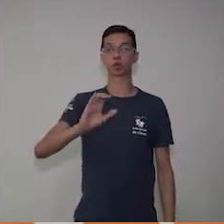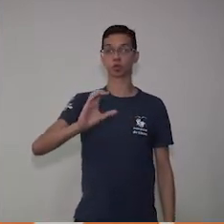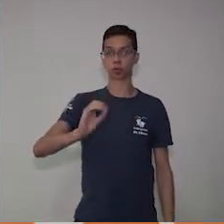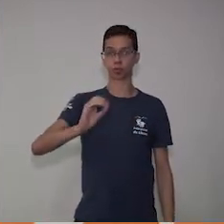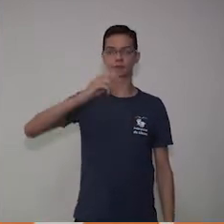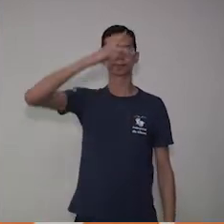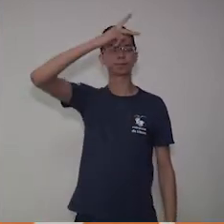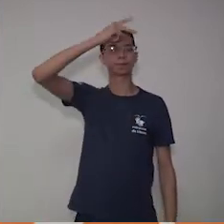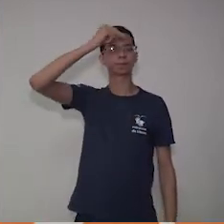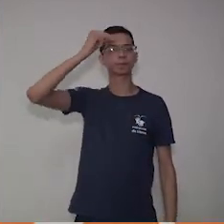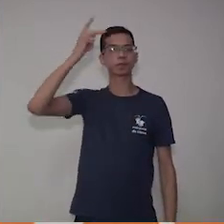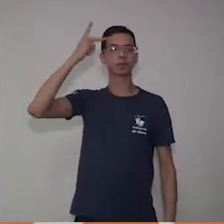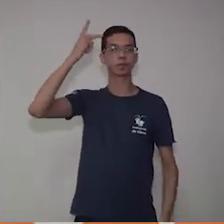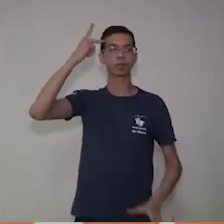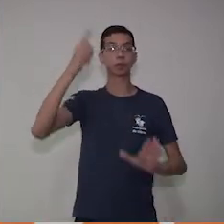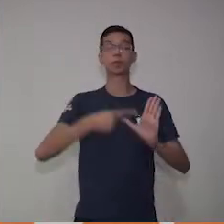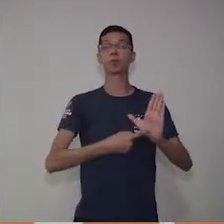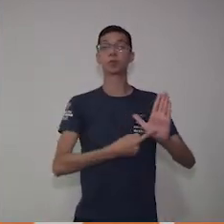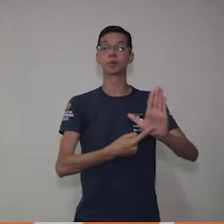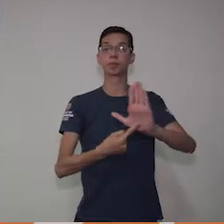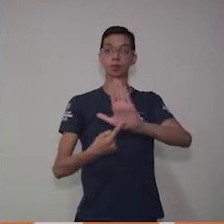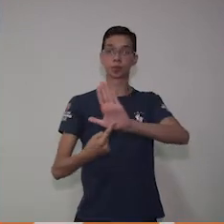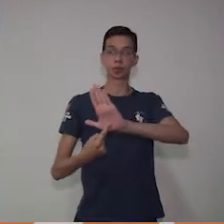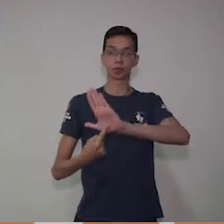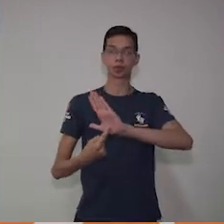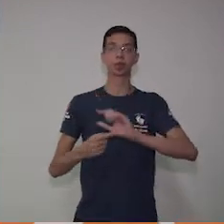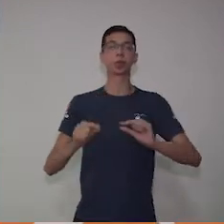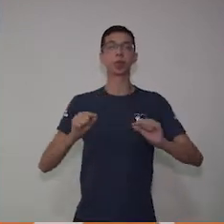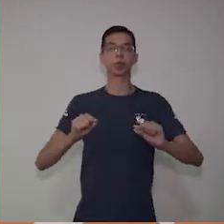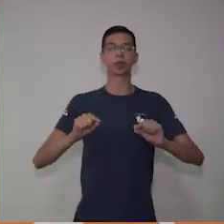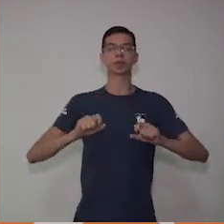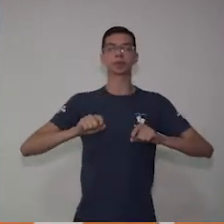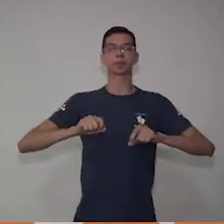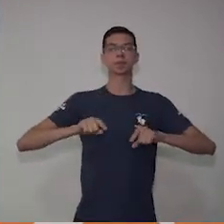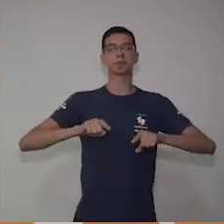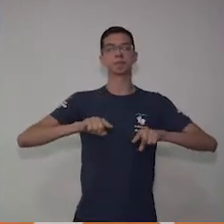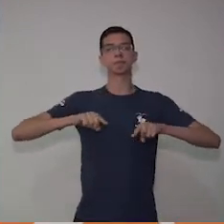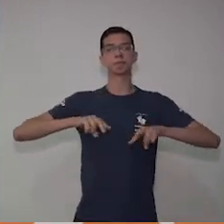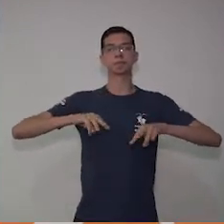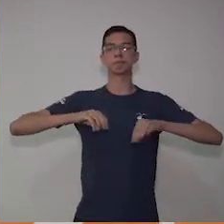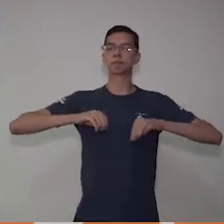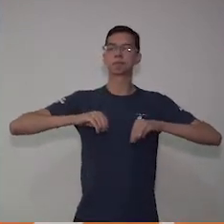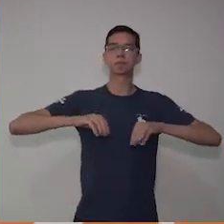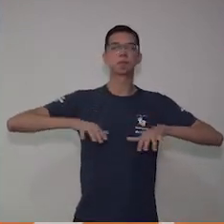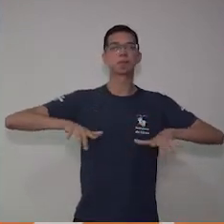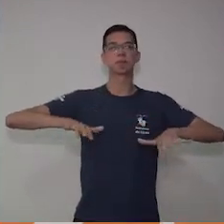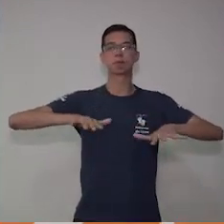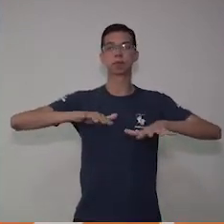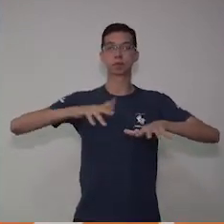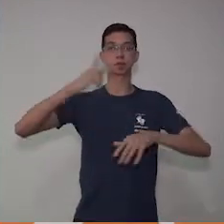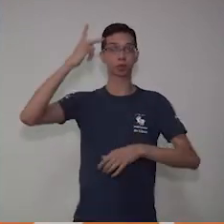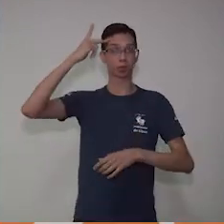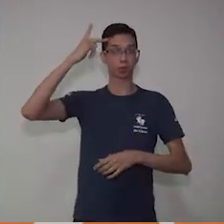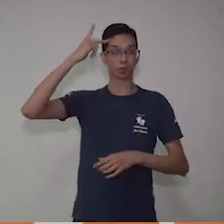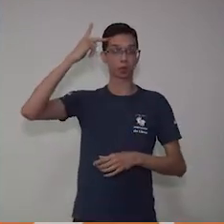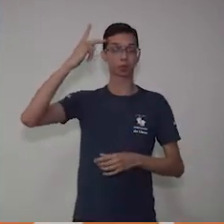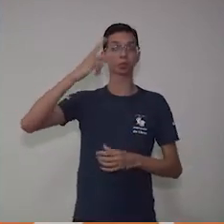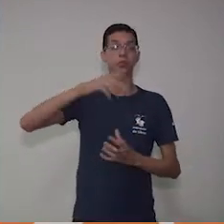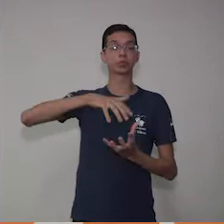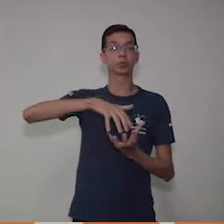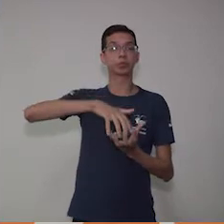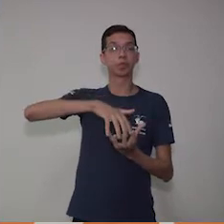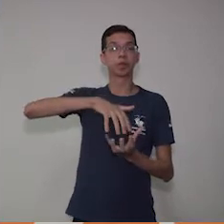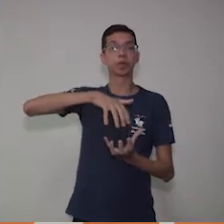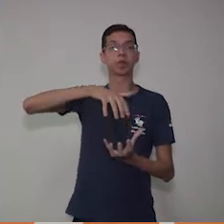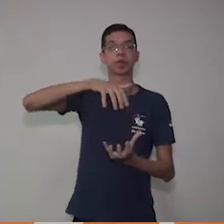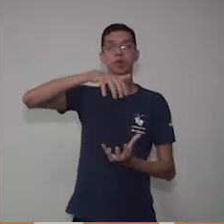mostram uma evolução da epidemia na cidade de São Paulo, um aumento significativo com relação